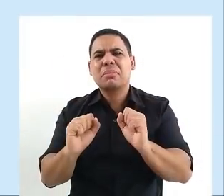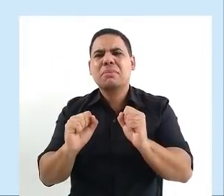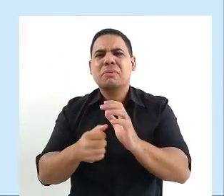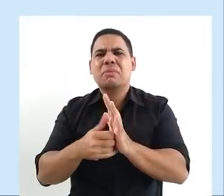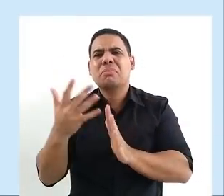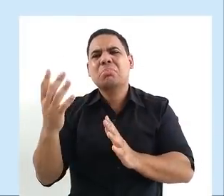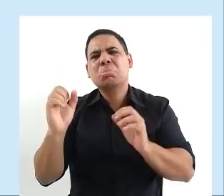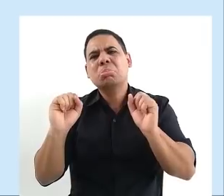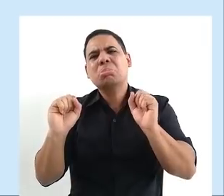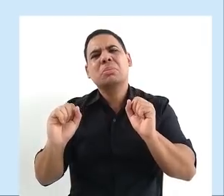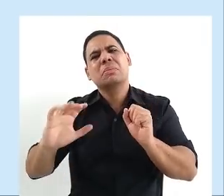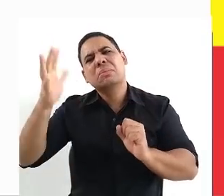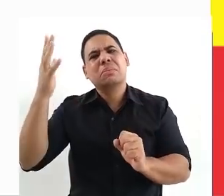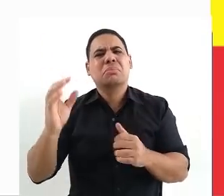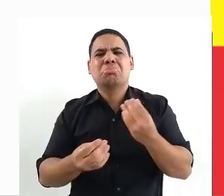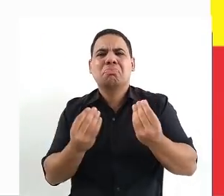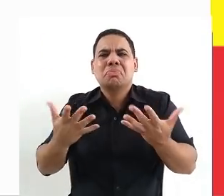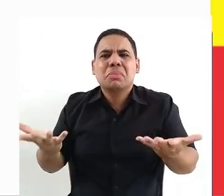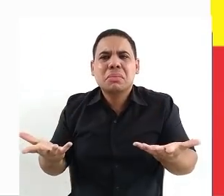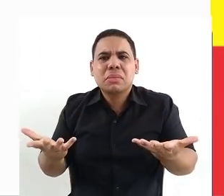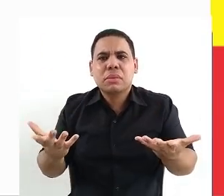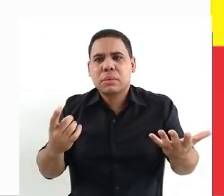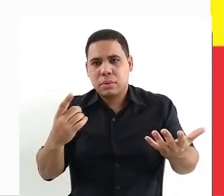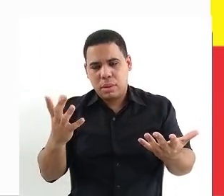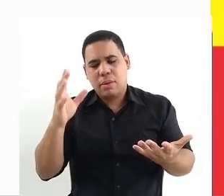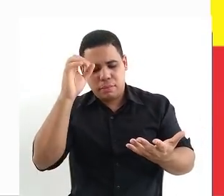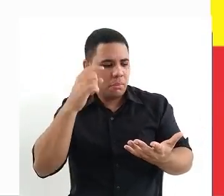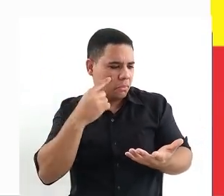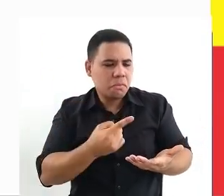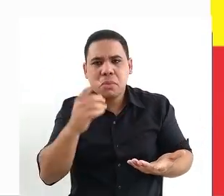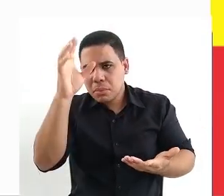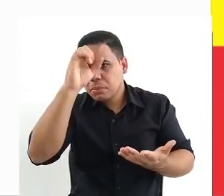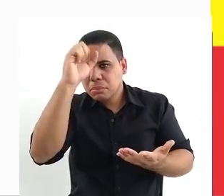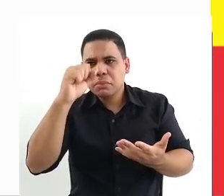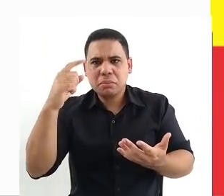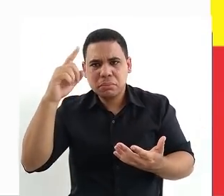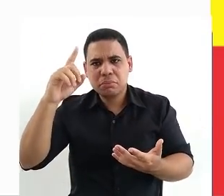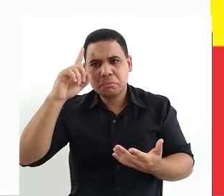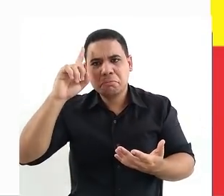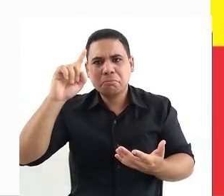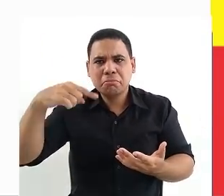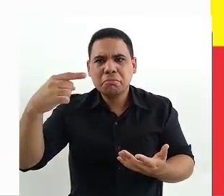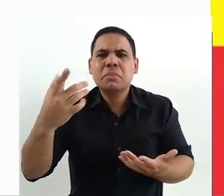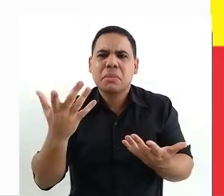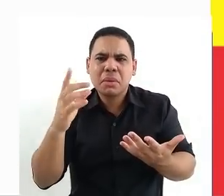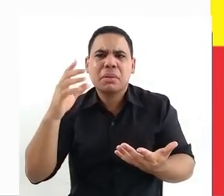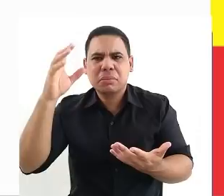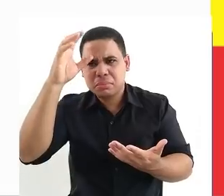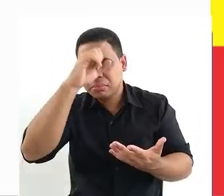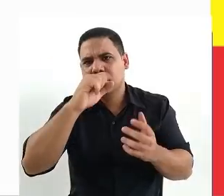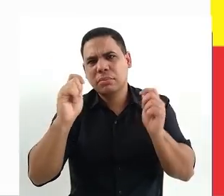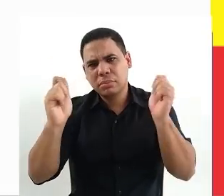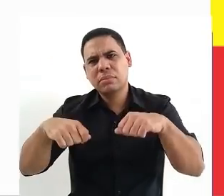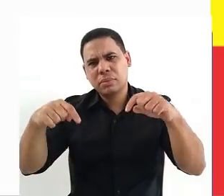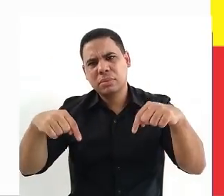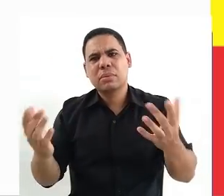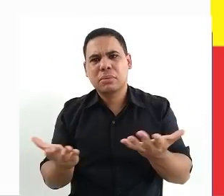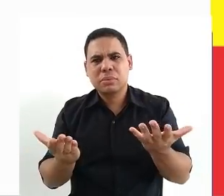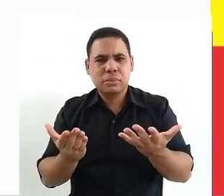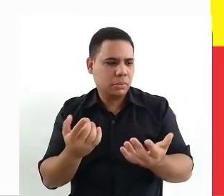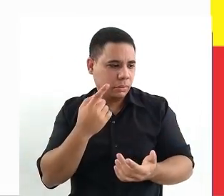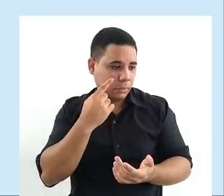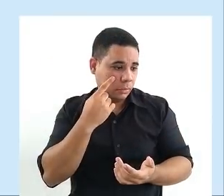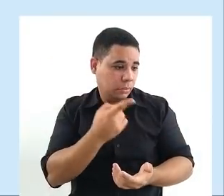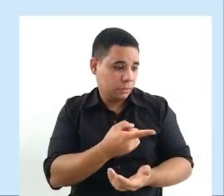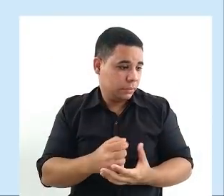aí na tua tela nossa colega dizendo, ó, probabilidade é a medida da chance de ocorrer determinado resultado. Ou